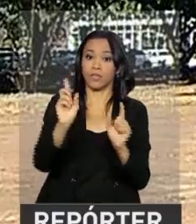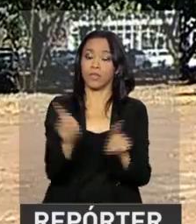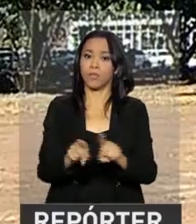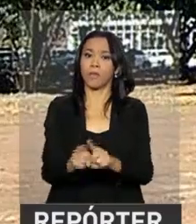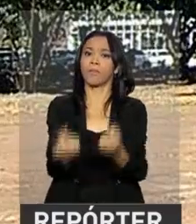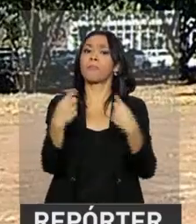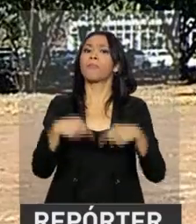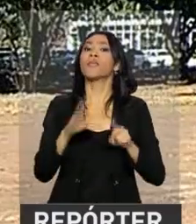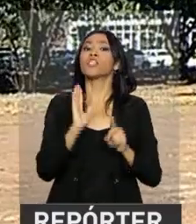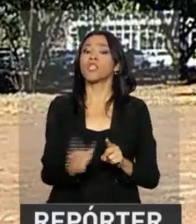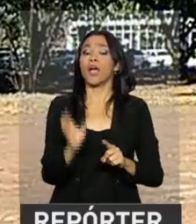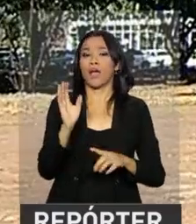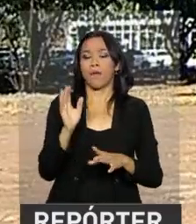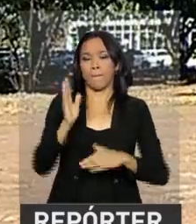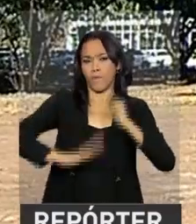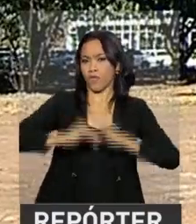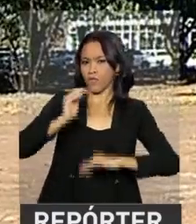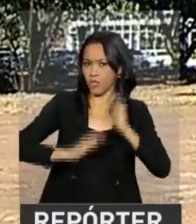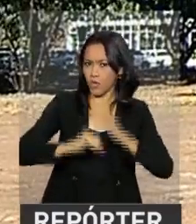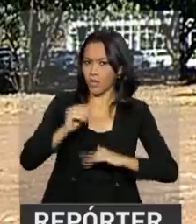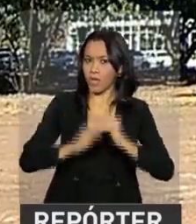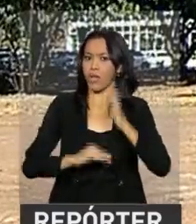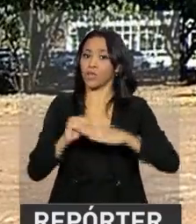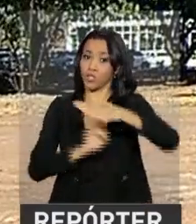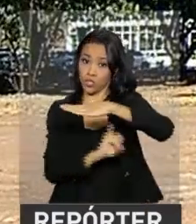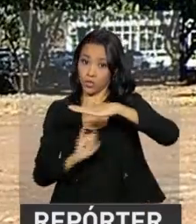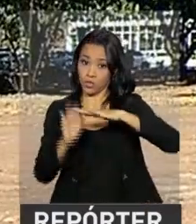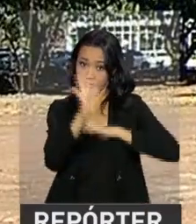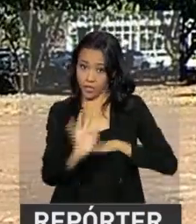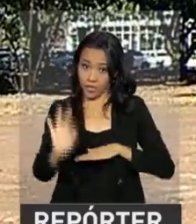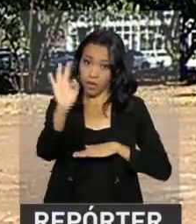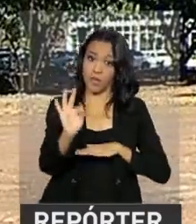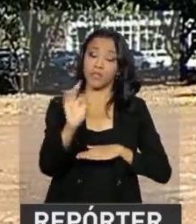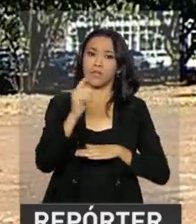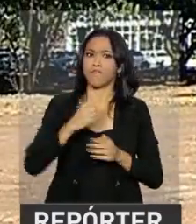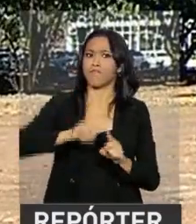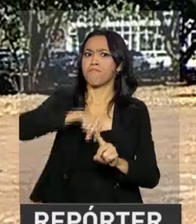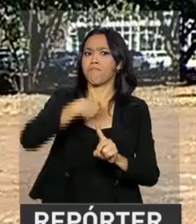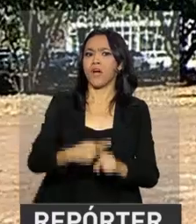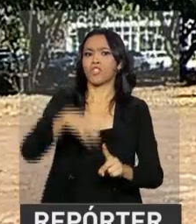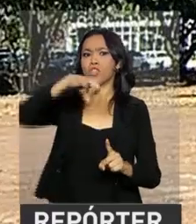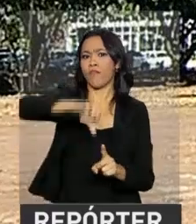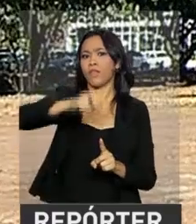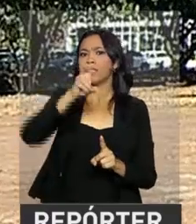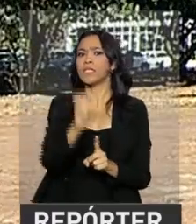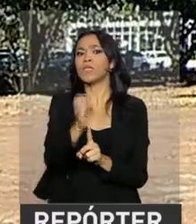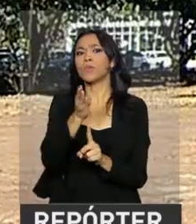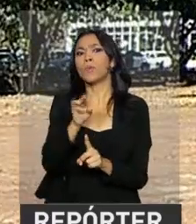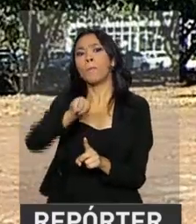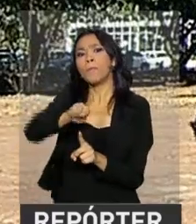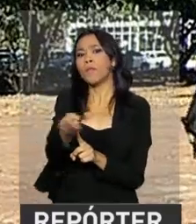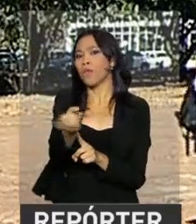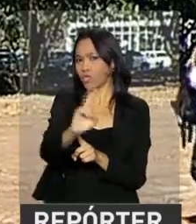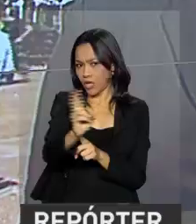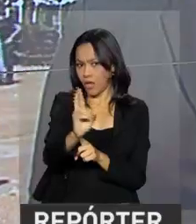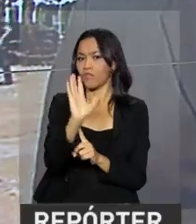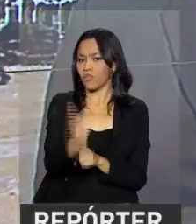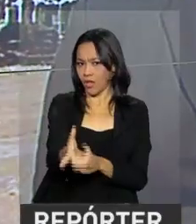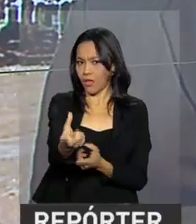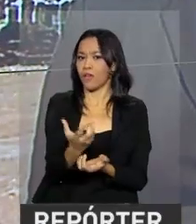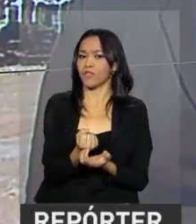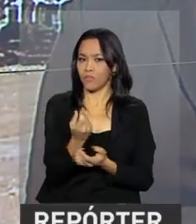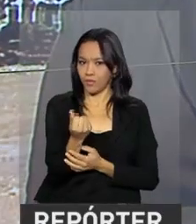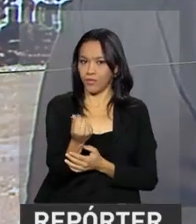de Educação Profissional, Científica e Tecnológica recebeu mais de 95 milhões de reais, Renata.